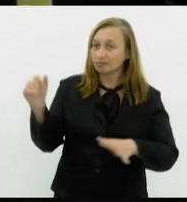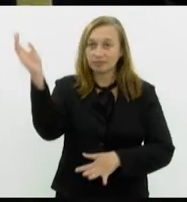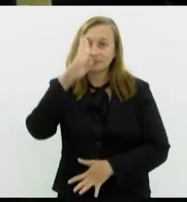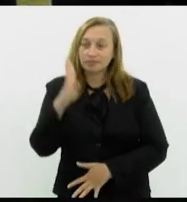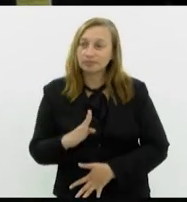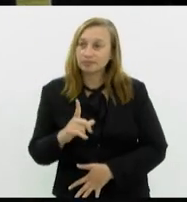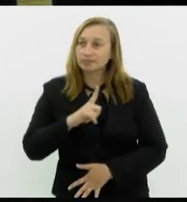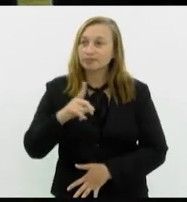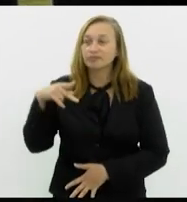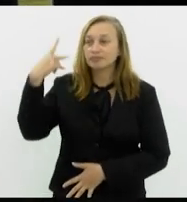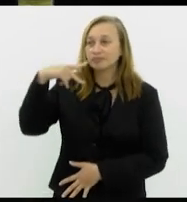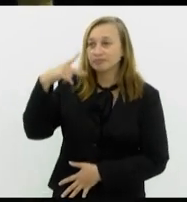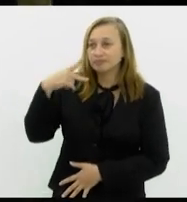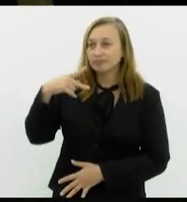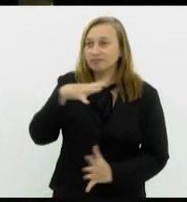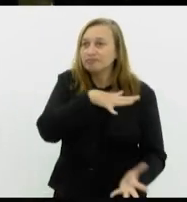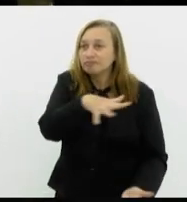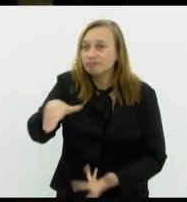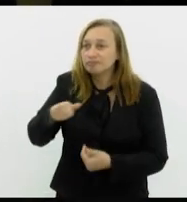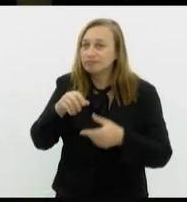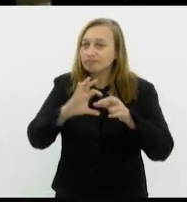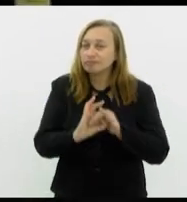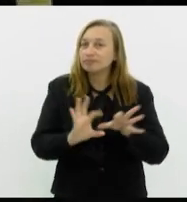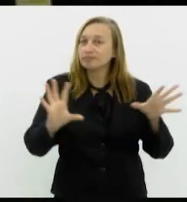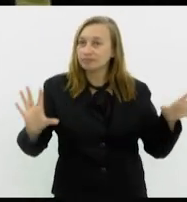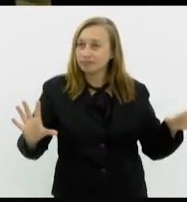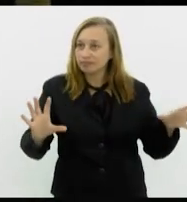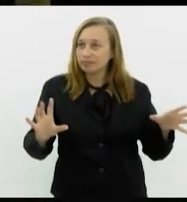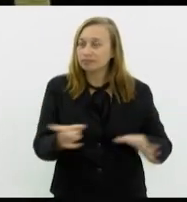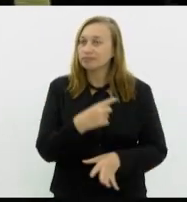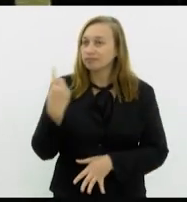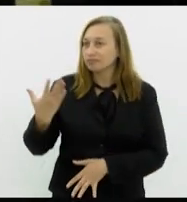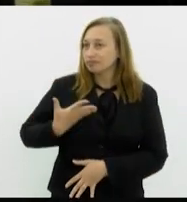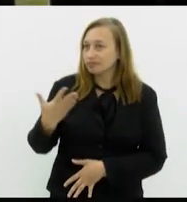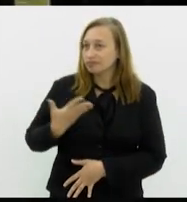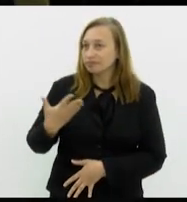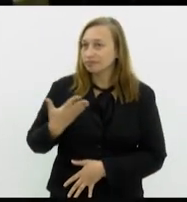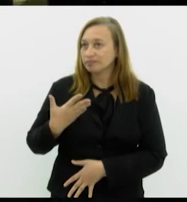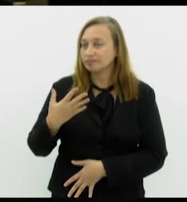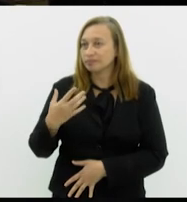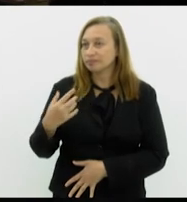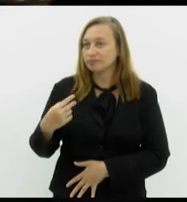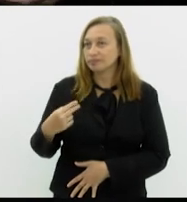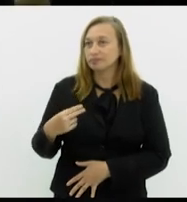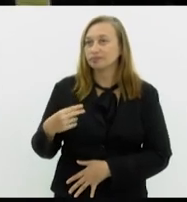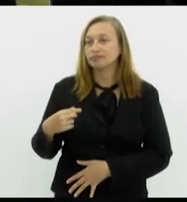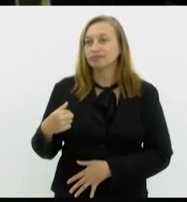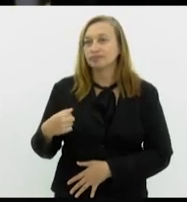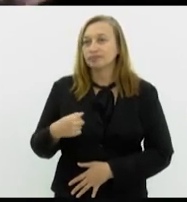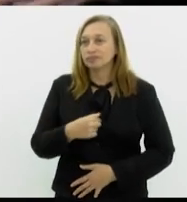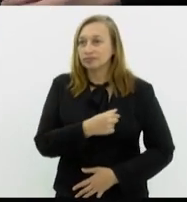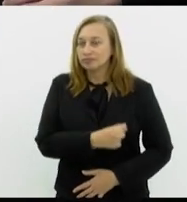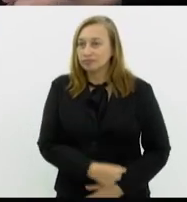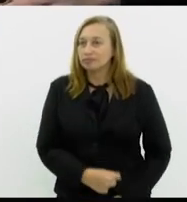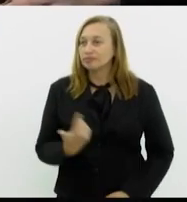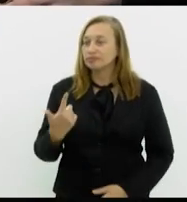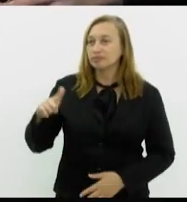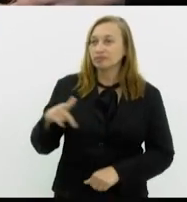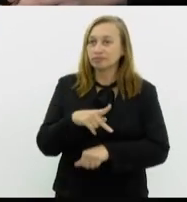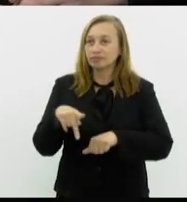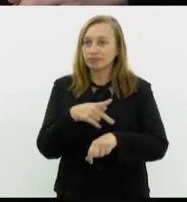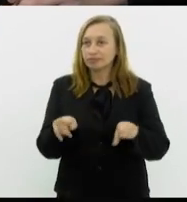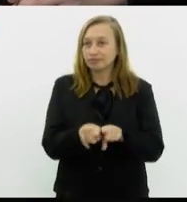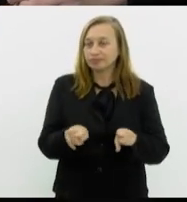possuímos uma política internacional muito independente e somos amigos da China e de outros países também. I